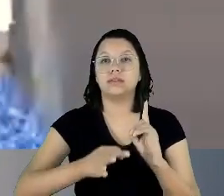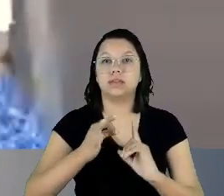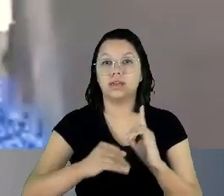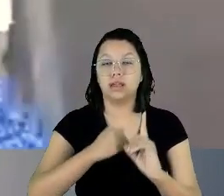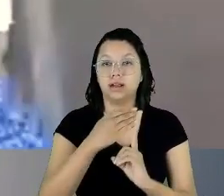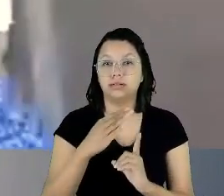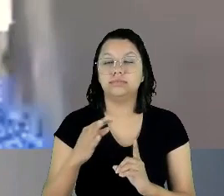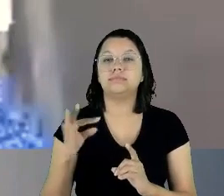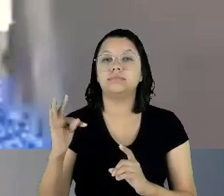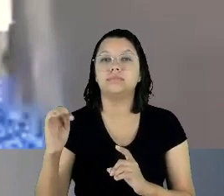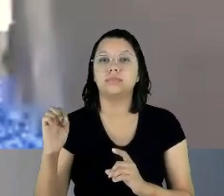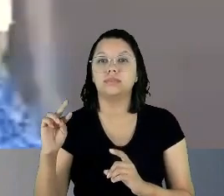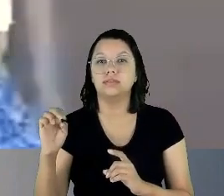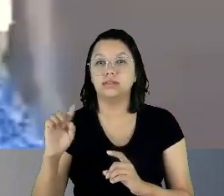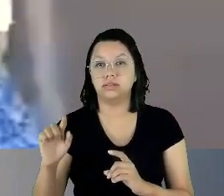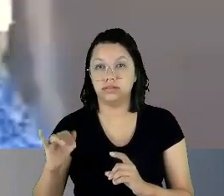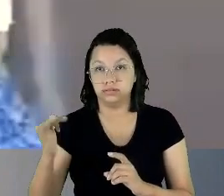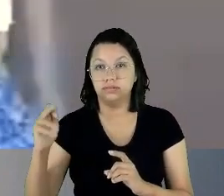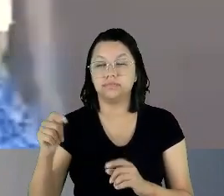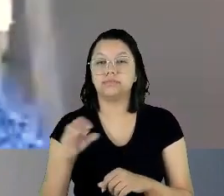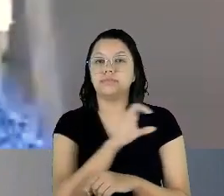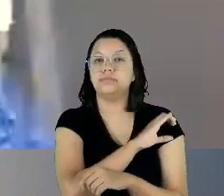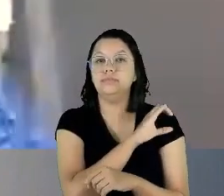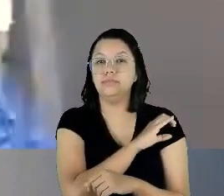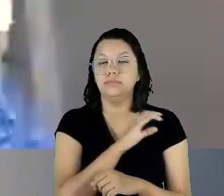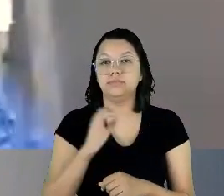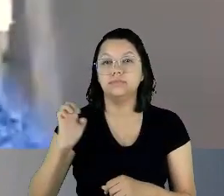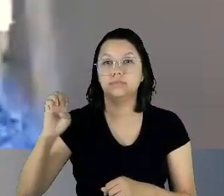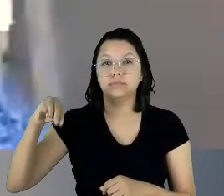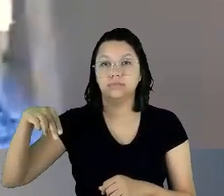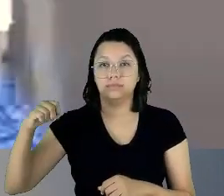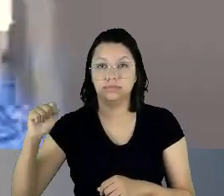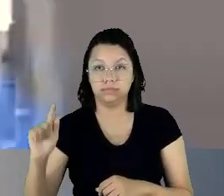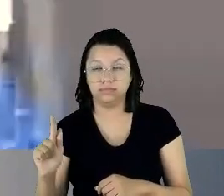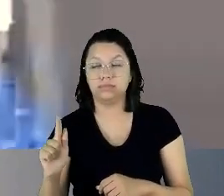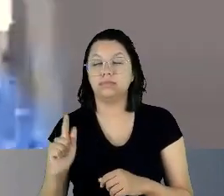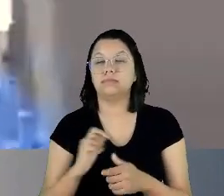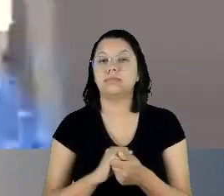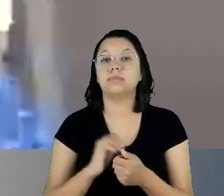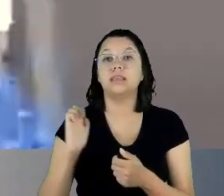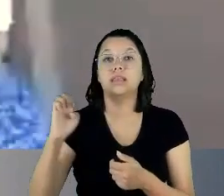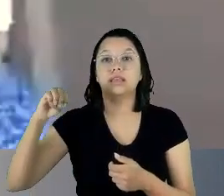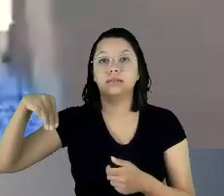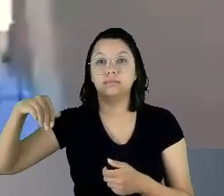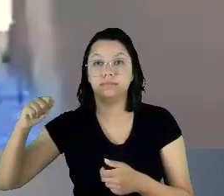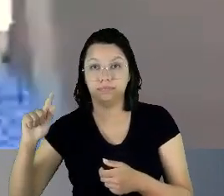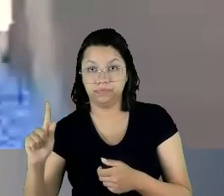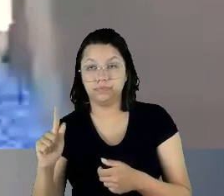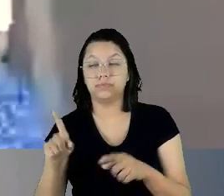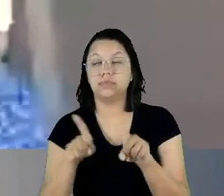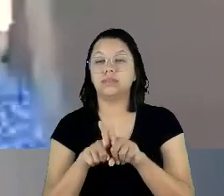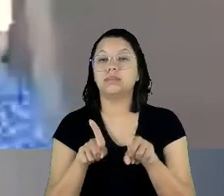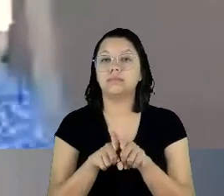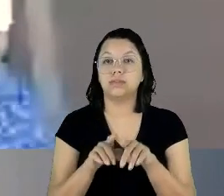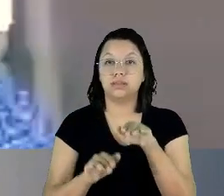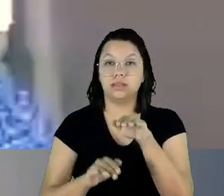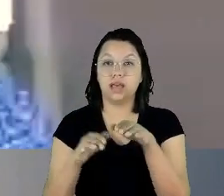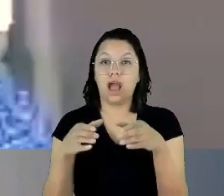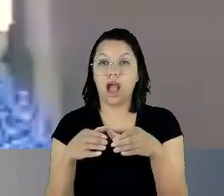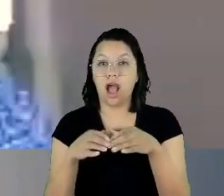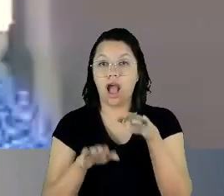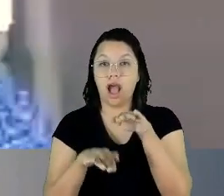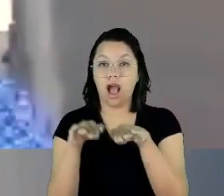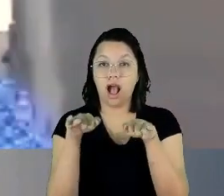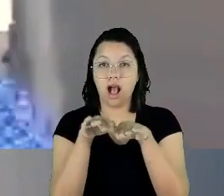Caserta, que coordena a Escola da Magistratura e a Comissão de Equidade de Gênero do Tribunal. Bom, antes de mais nada, eu